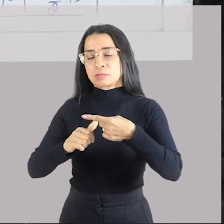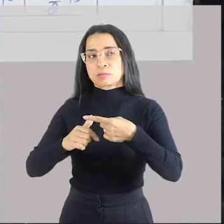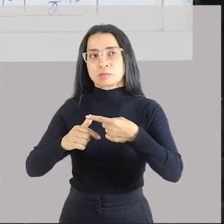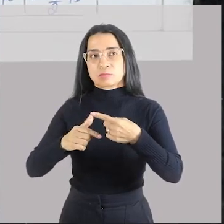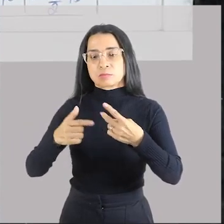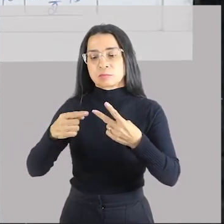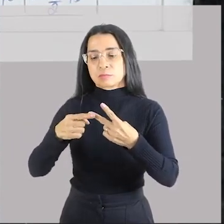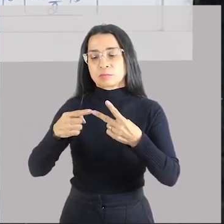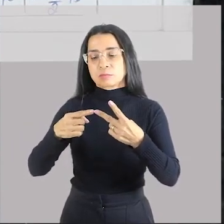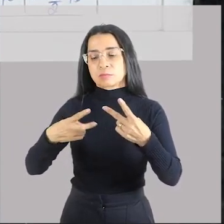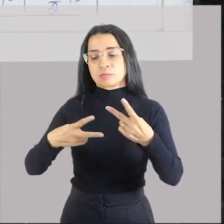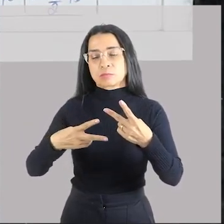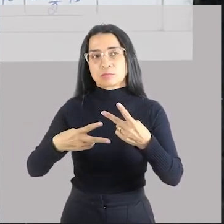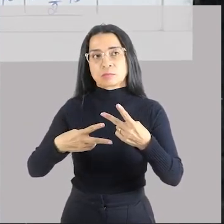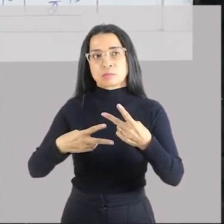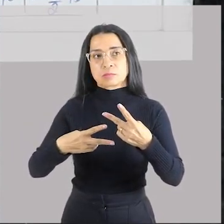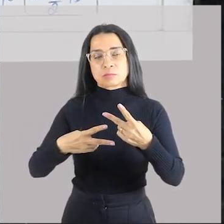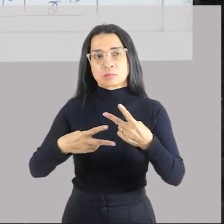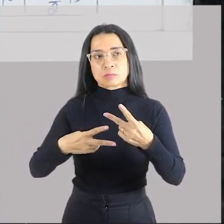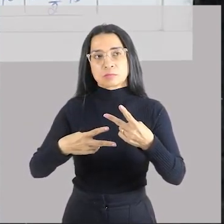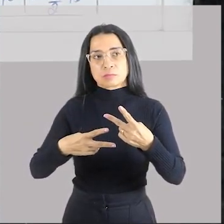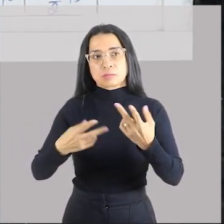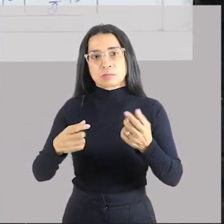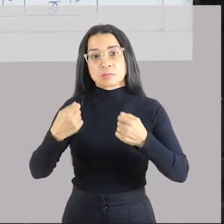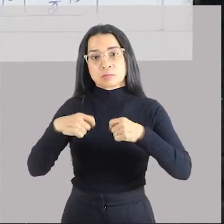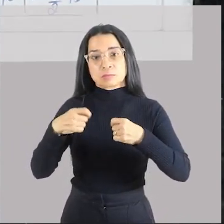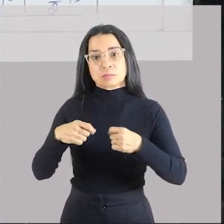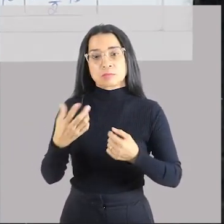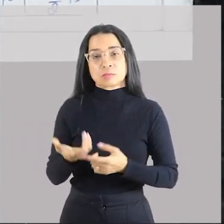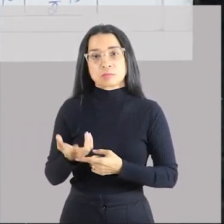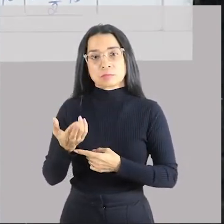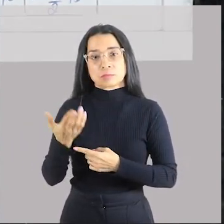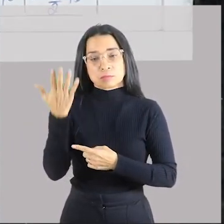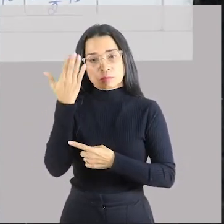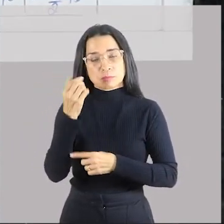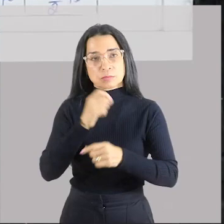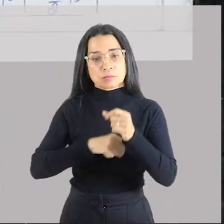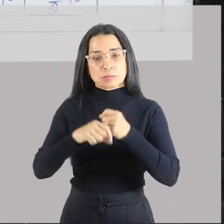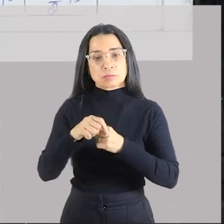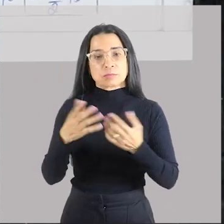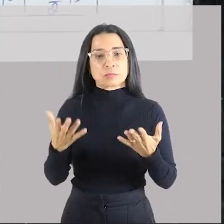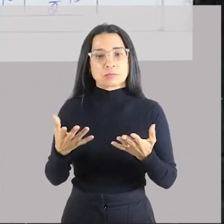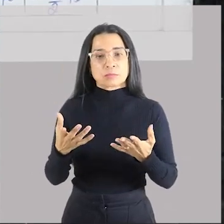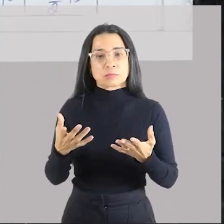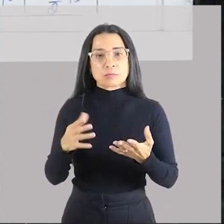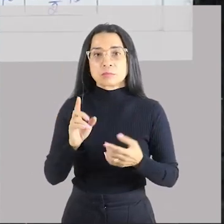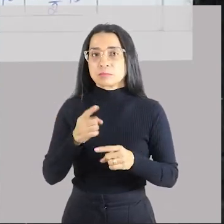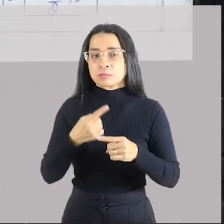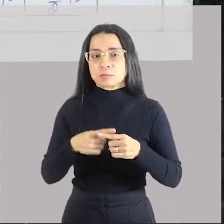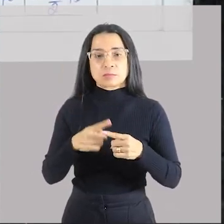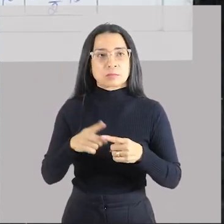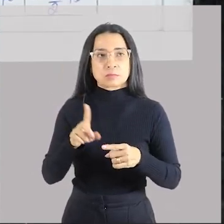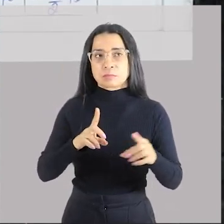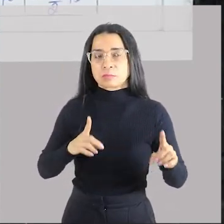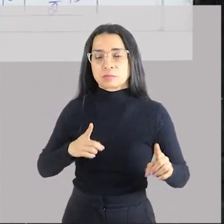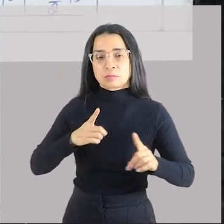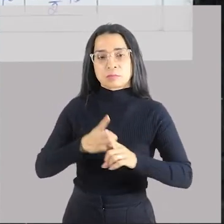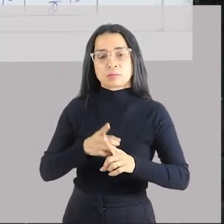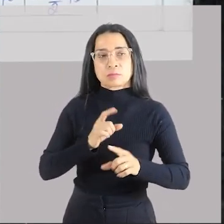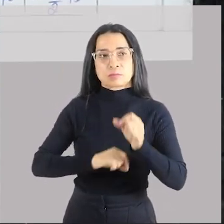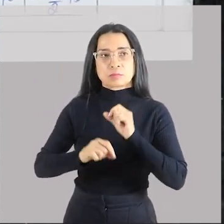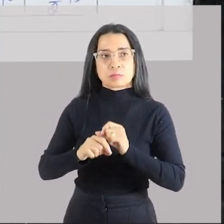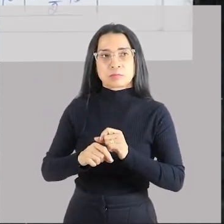sobre a raiz de 2. Aí precisamos racionalizar, porque você não vai encontrar a resposta assim,